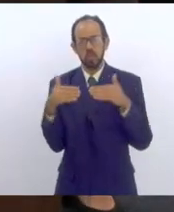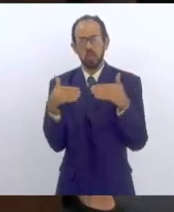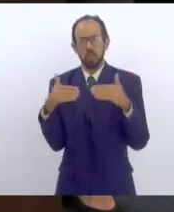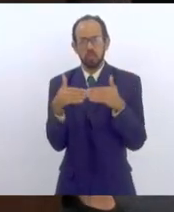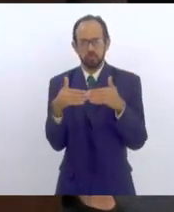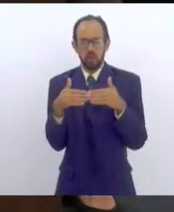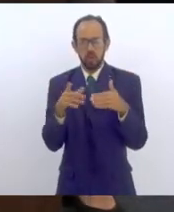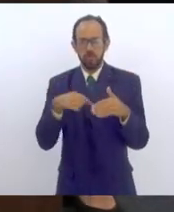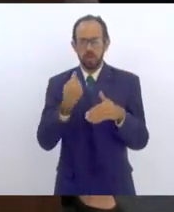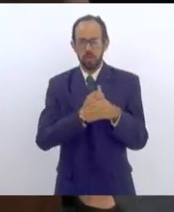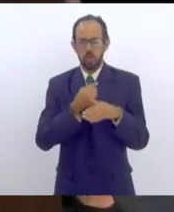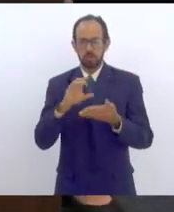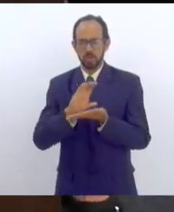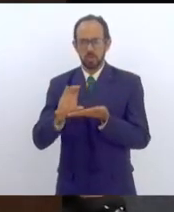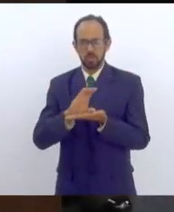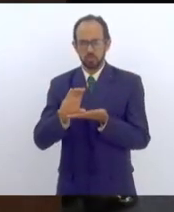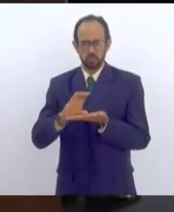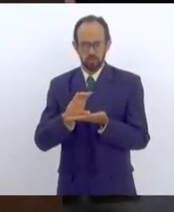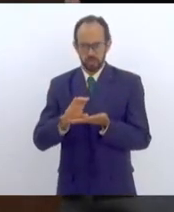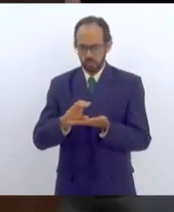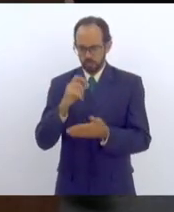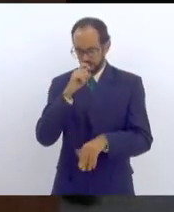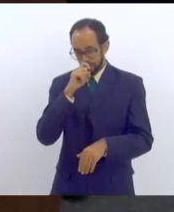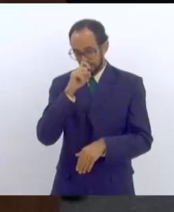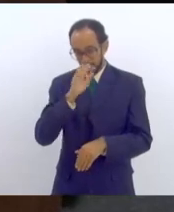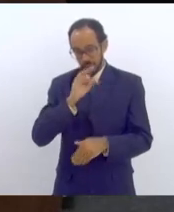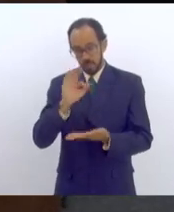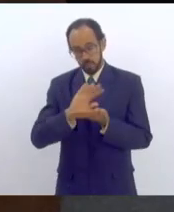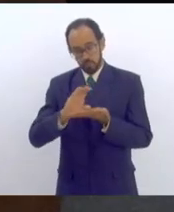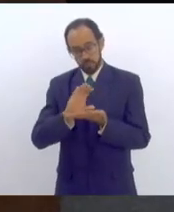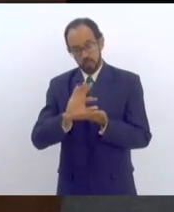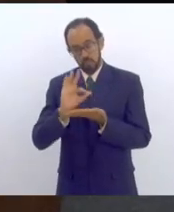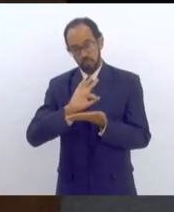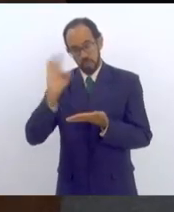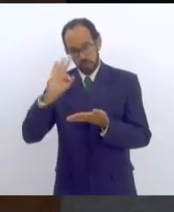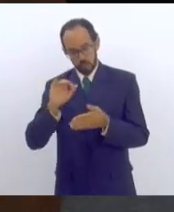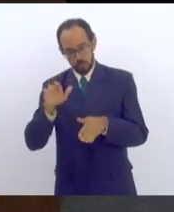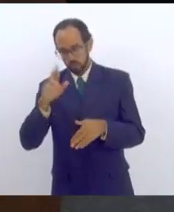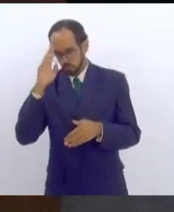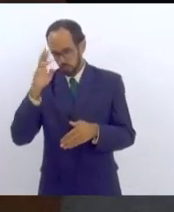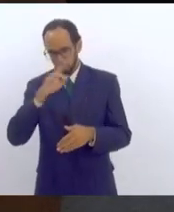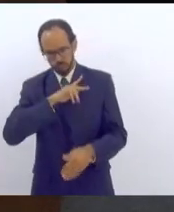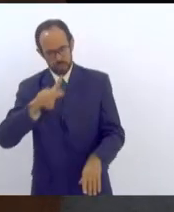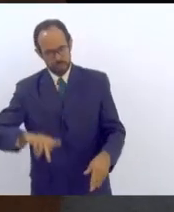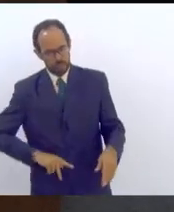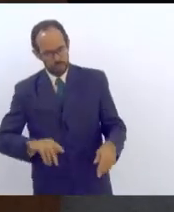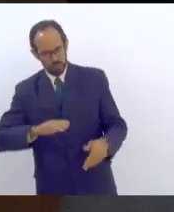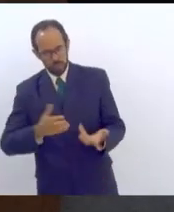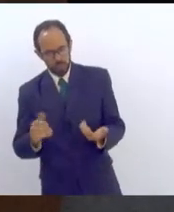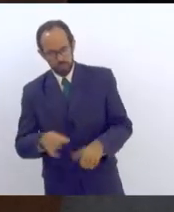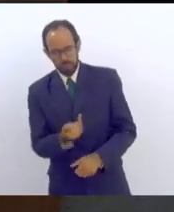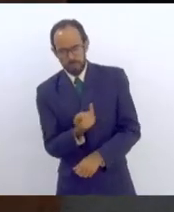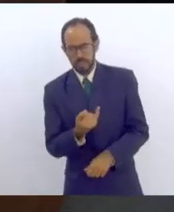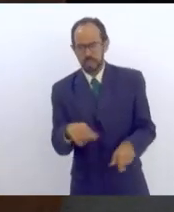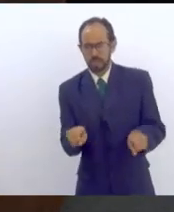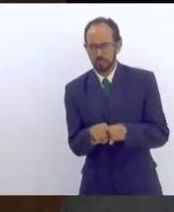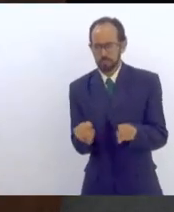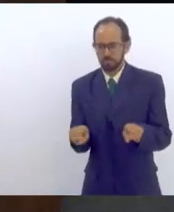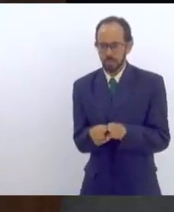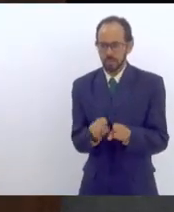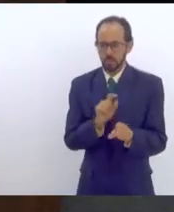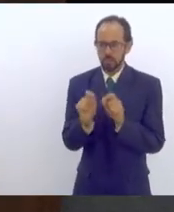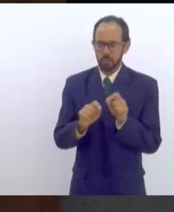rege a nossa Constituição Federal. Senhor presidente, quero aproveitar a oportunidade também